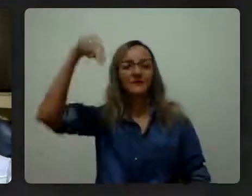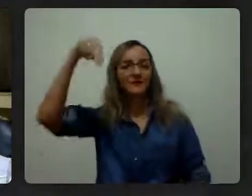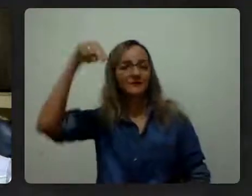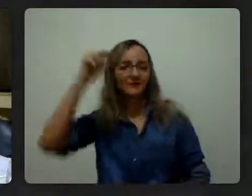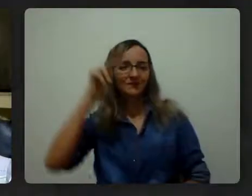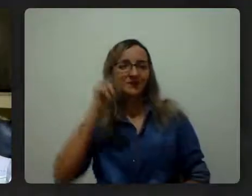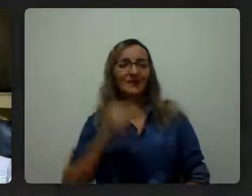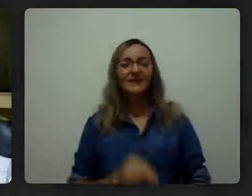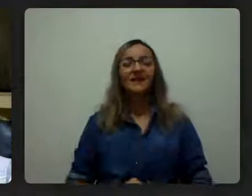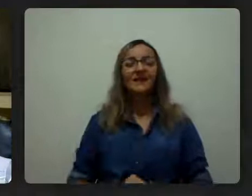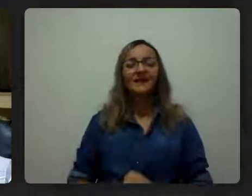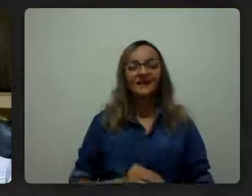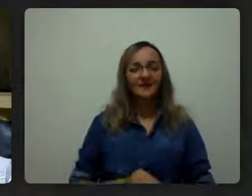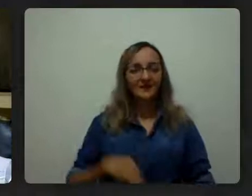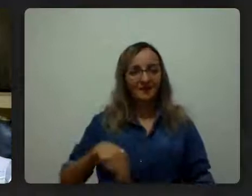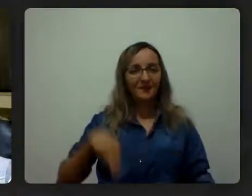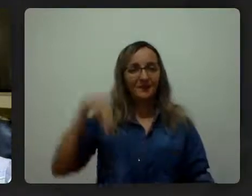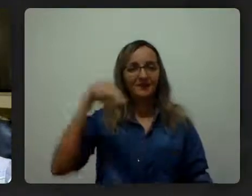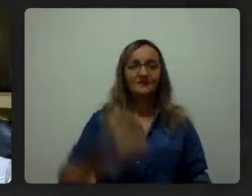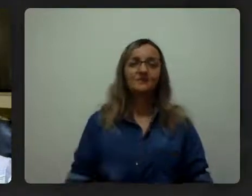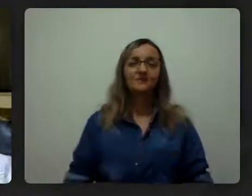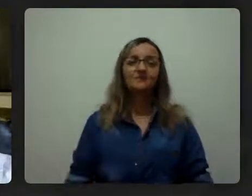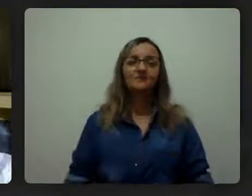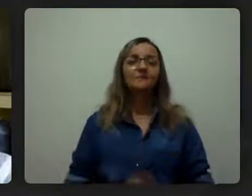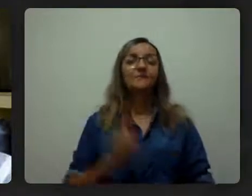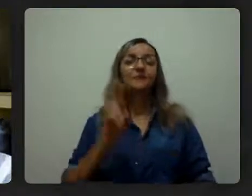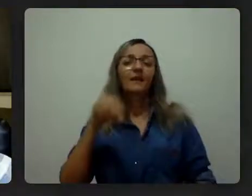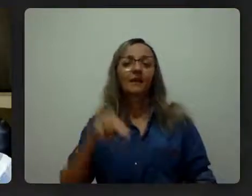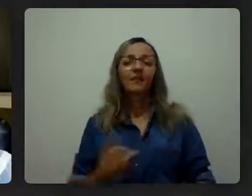Do Movimento Cacau Chocolate Cultura,